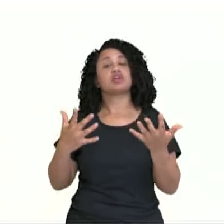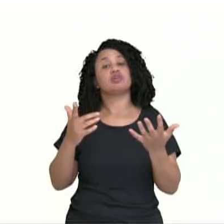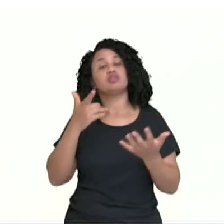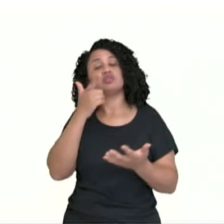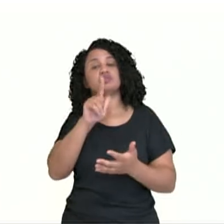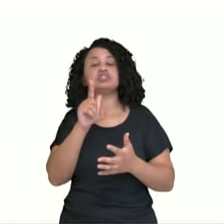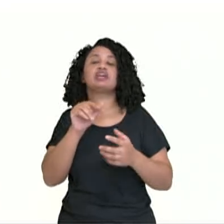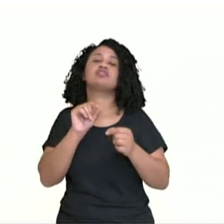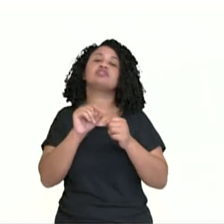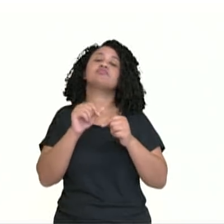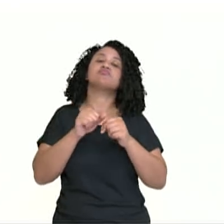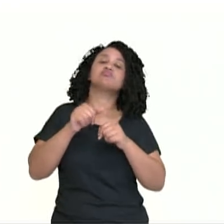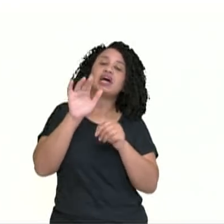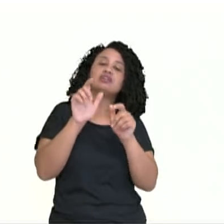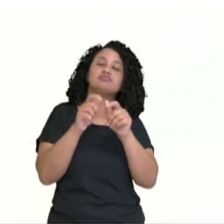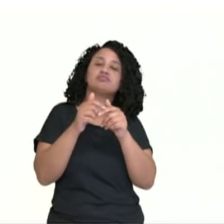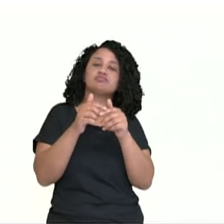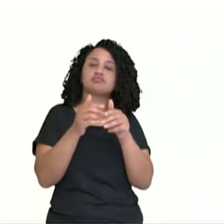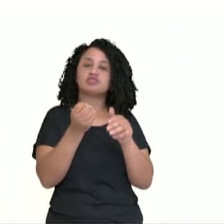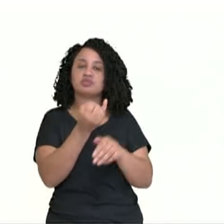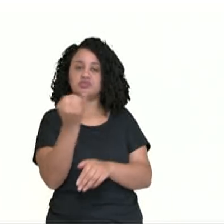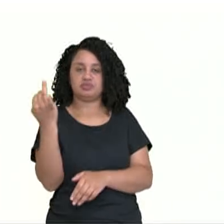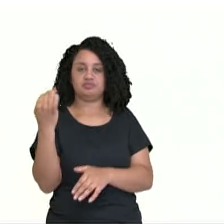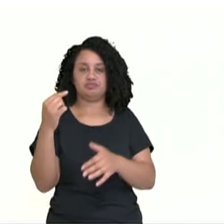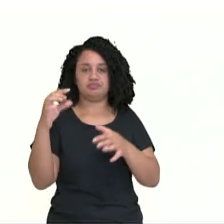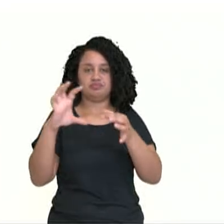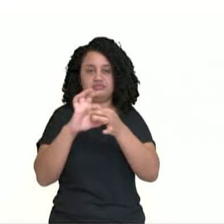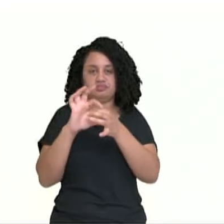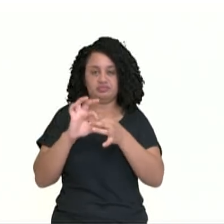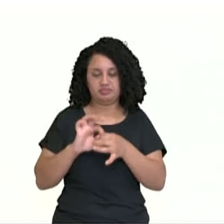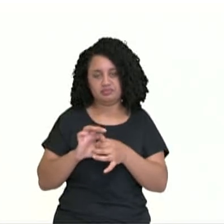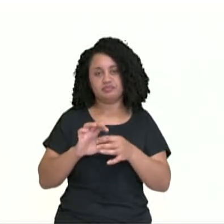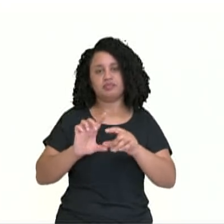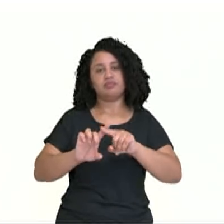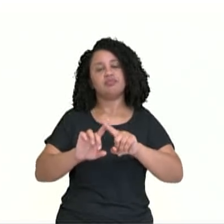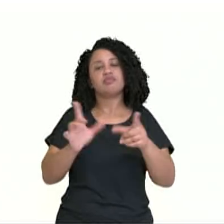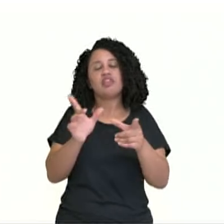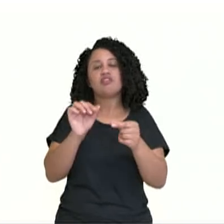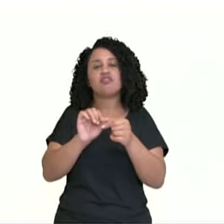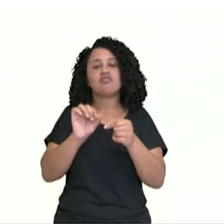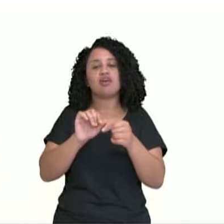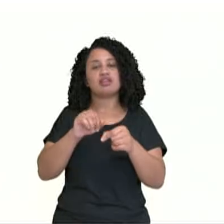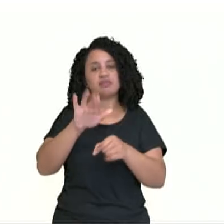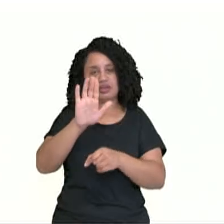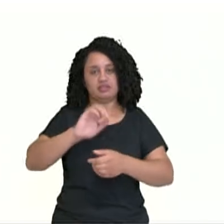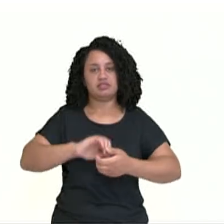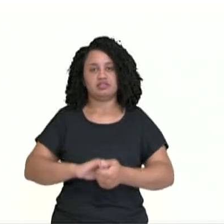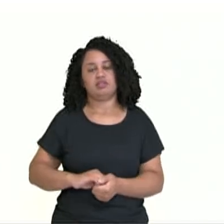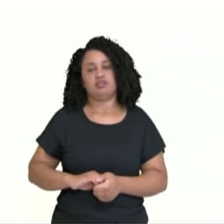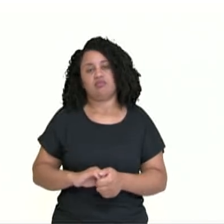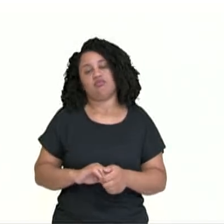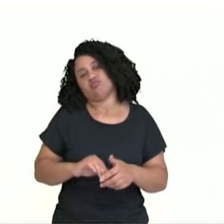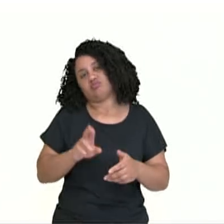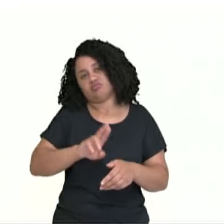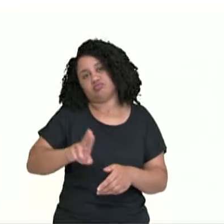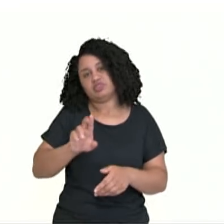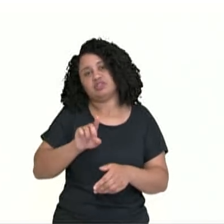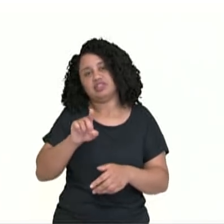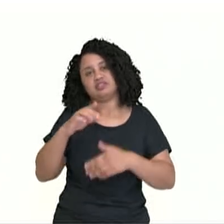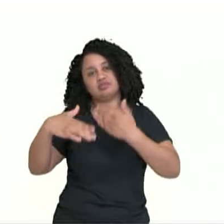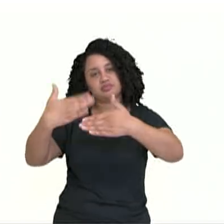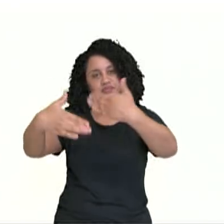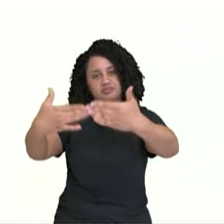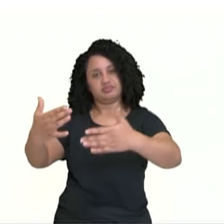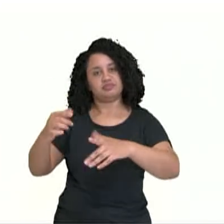consegue ampliar o número de ligações, tá ok? Então ele efetua mais ligações a partir da hibridização. Ele aumenta o